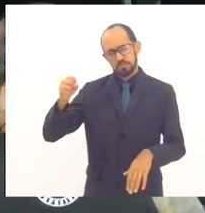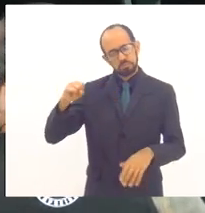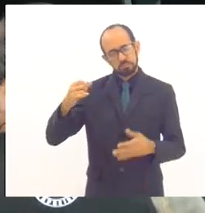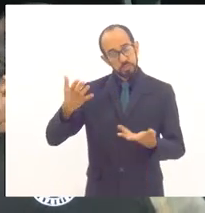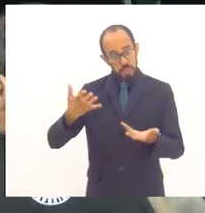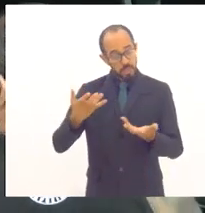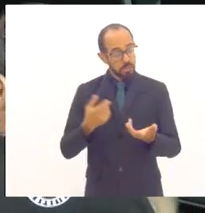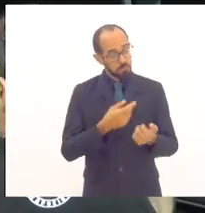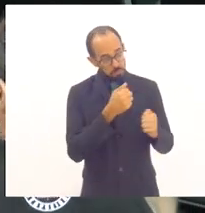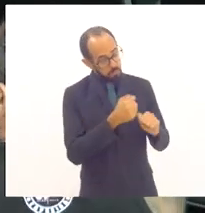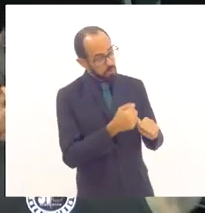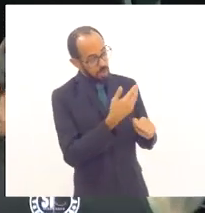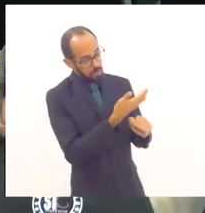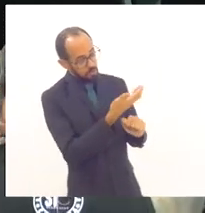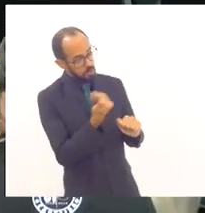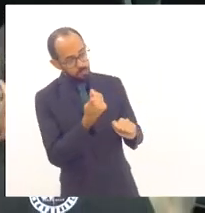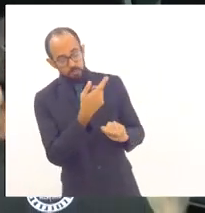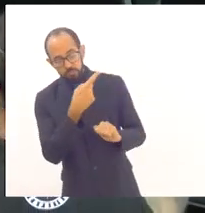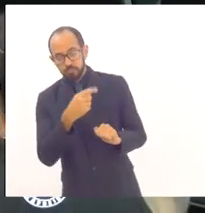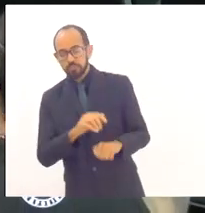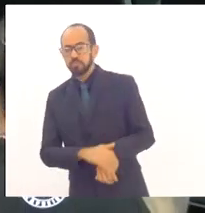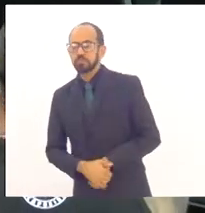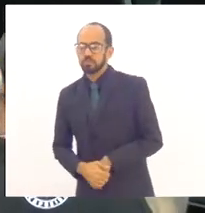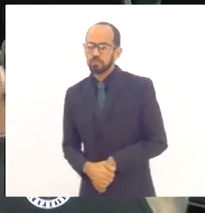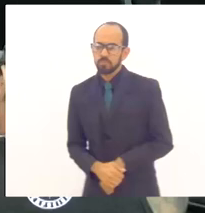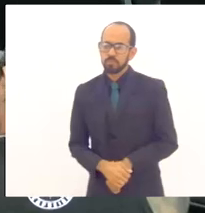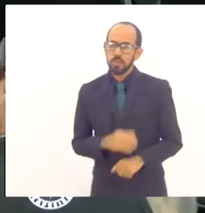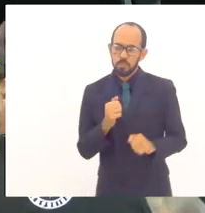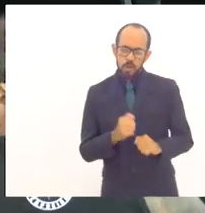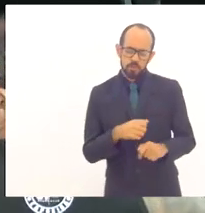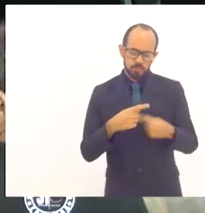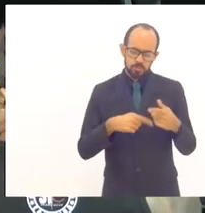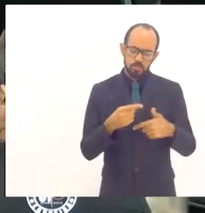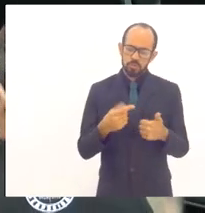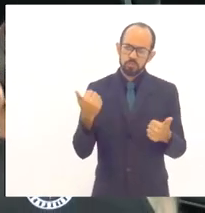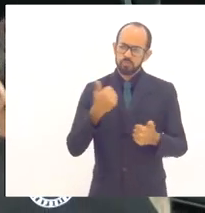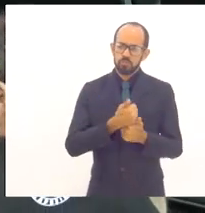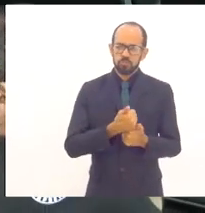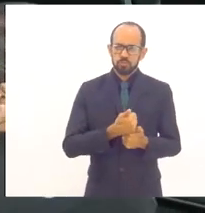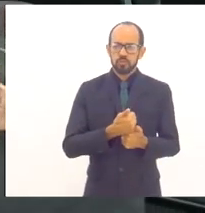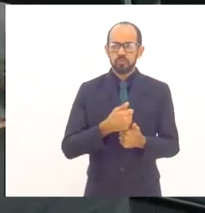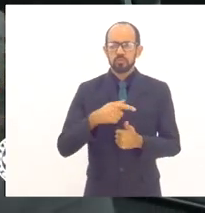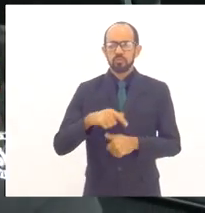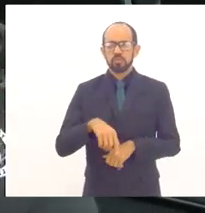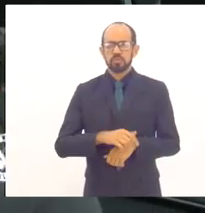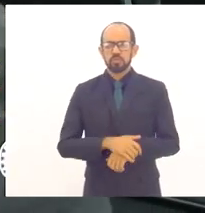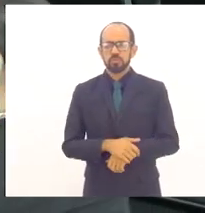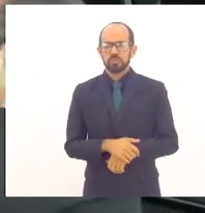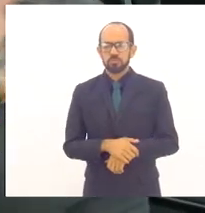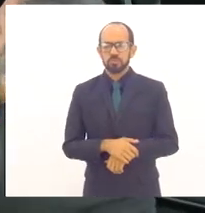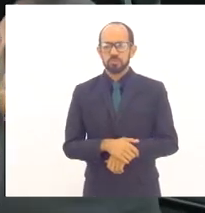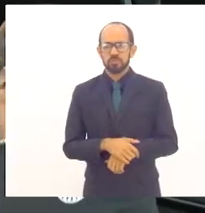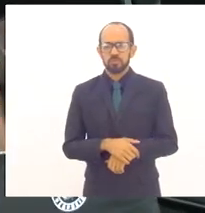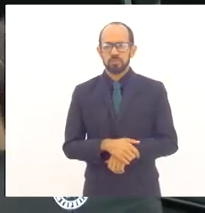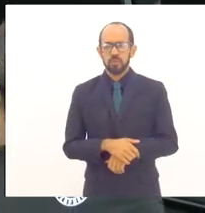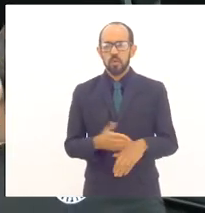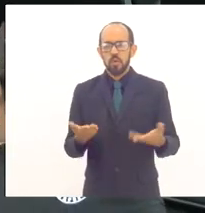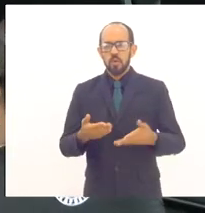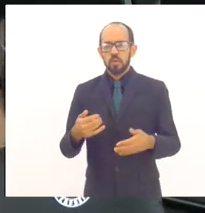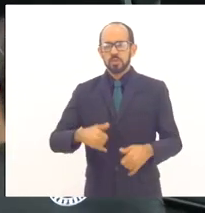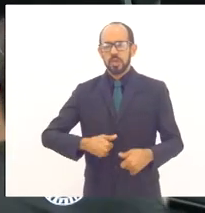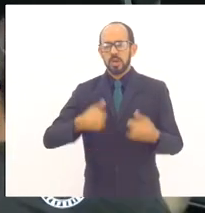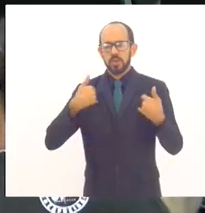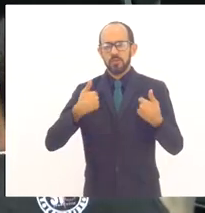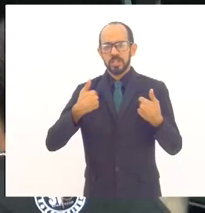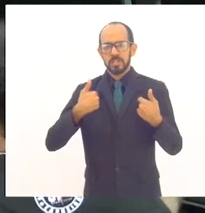à vontade para compor a mesa, também pode compor a mesa, chegando o Everaldo. Ele vai chegar. O mestre Everaldo, hoje é aniversário dele, vão aproveitar e